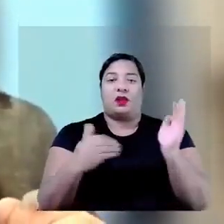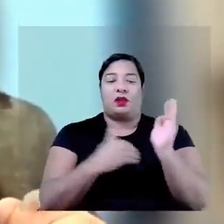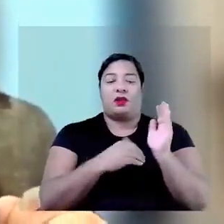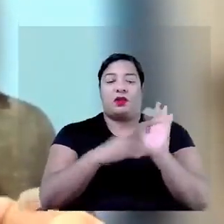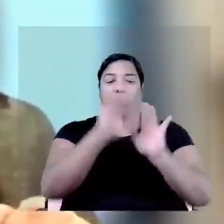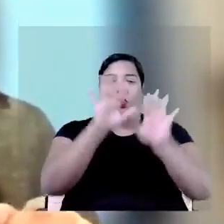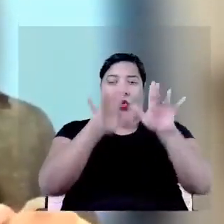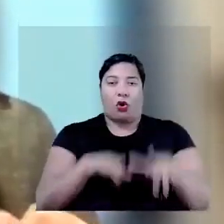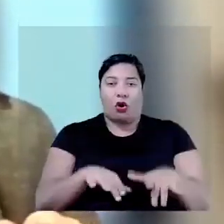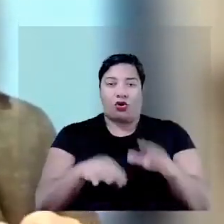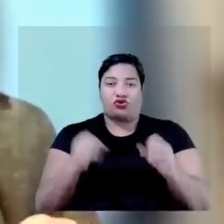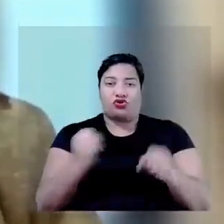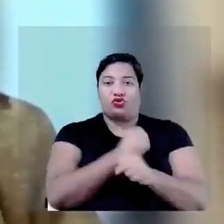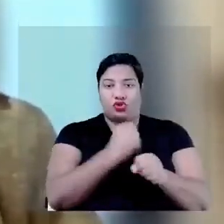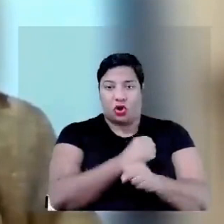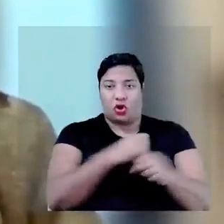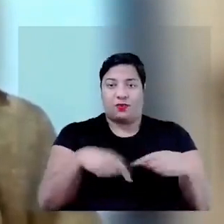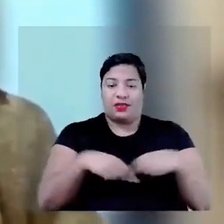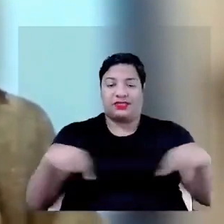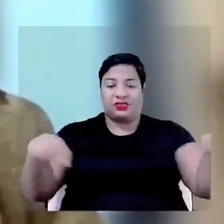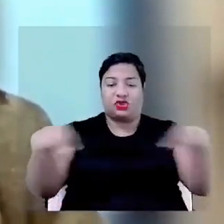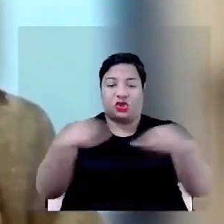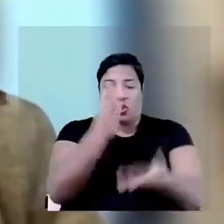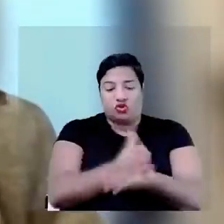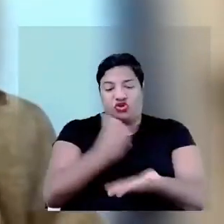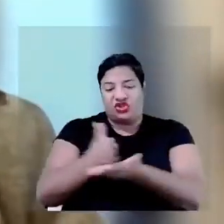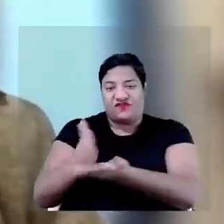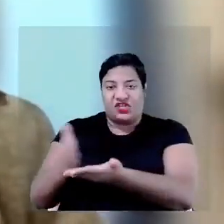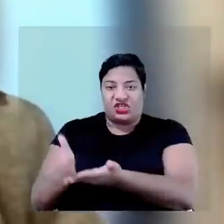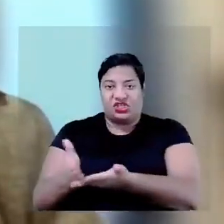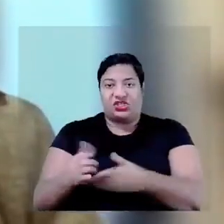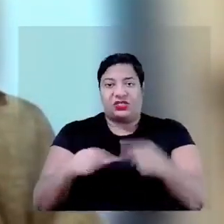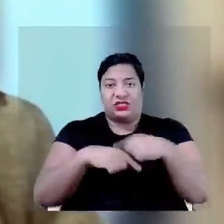do solo, quanto o zoneamento.